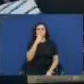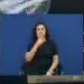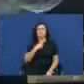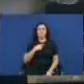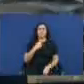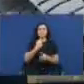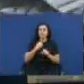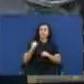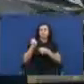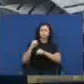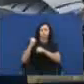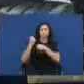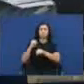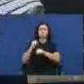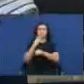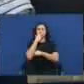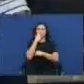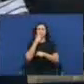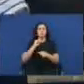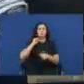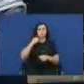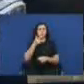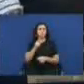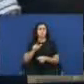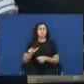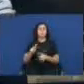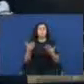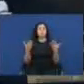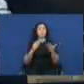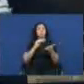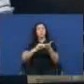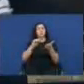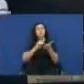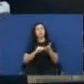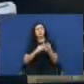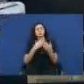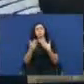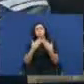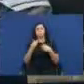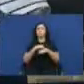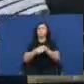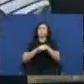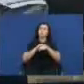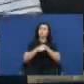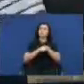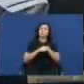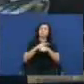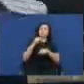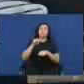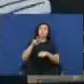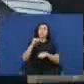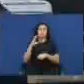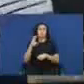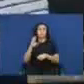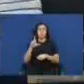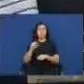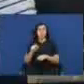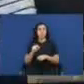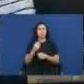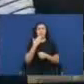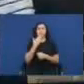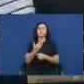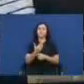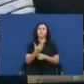a varrição, não aparenta. Então, hoje tive com o secretário também, com o Marcelo Cog,